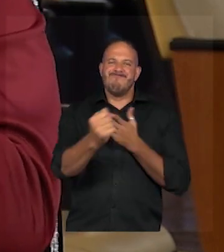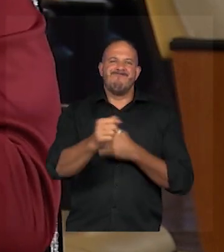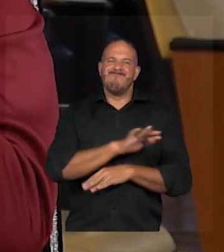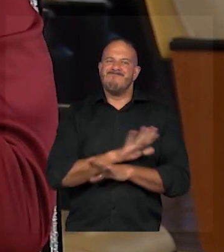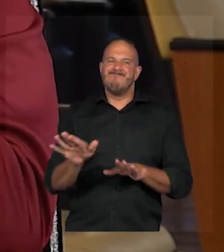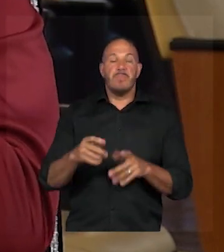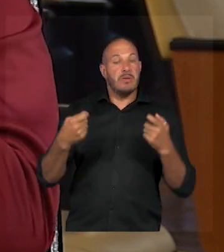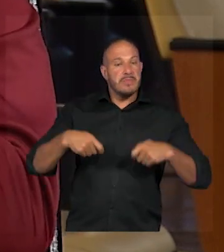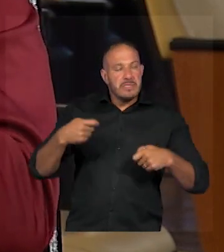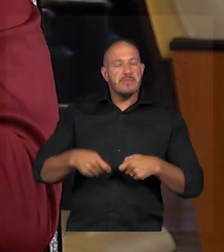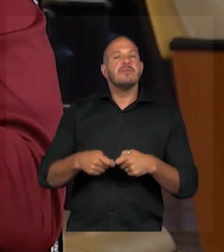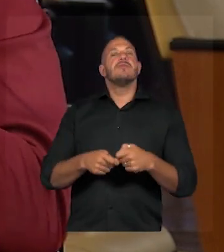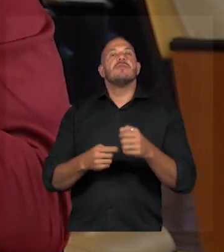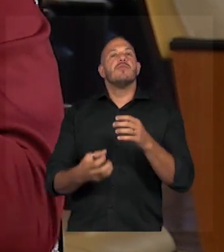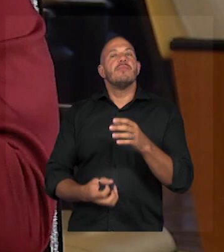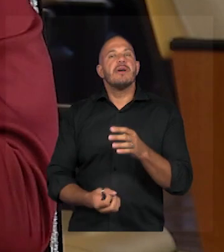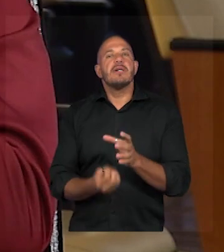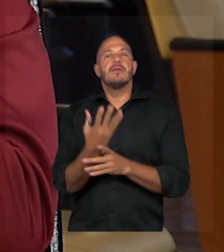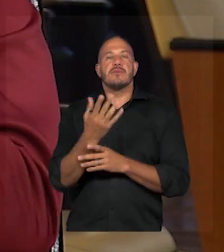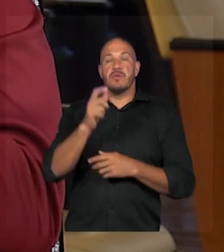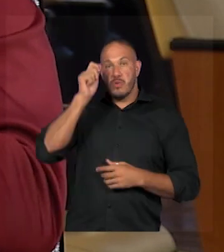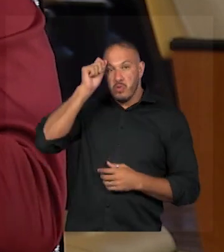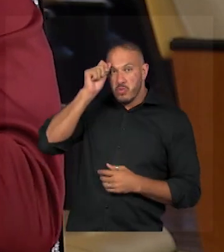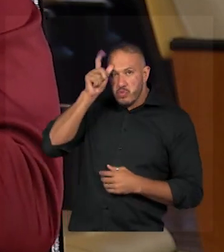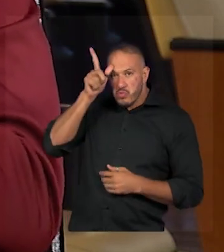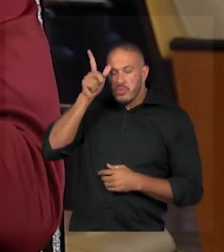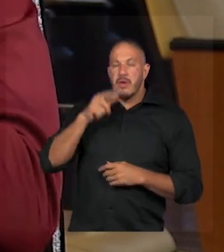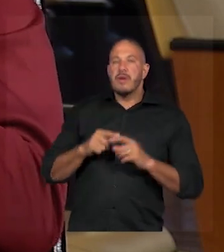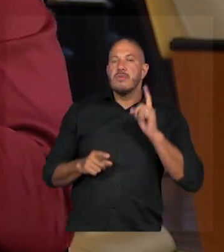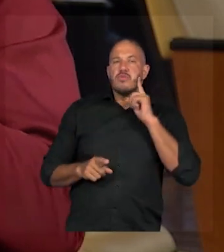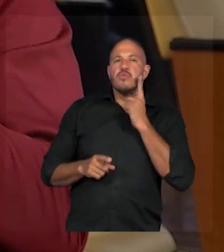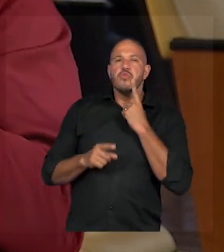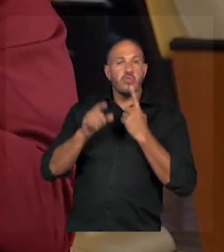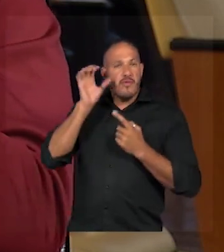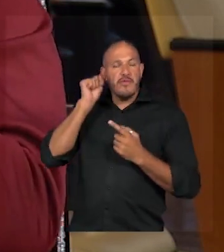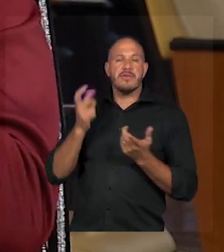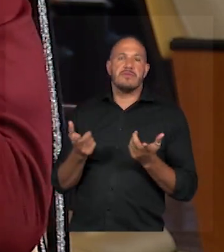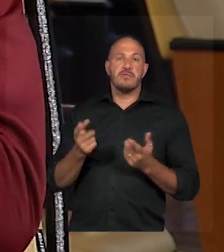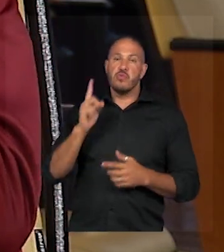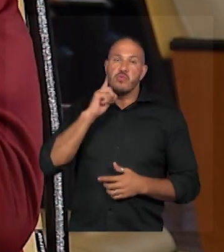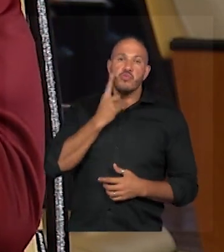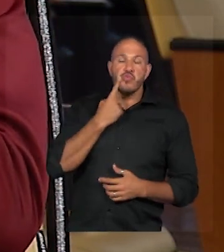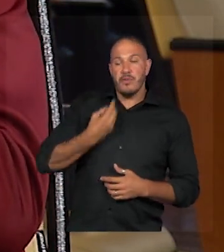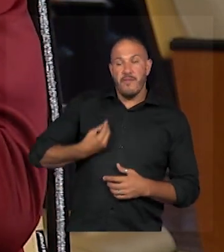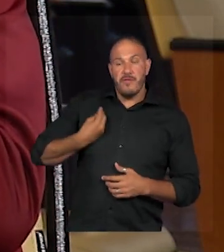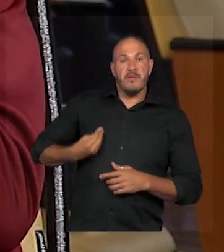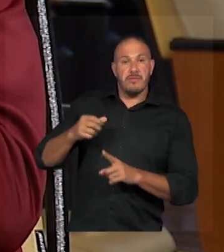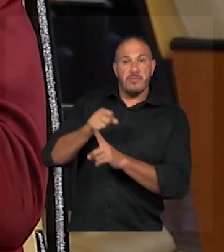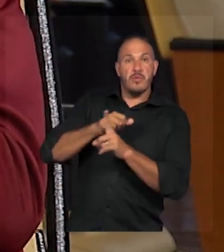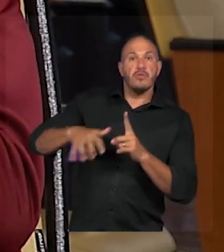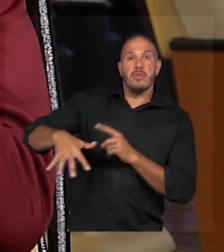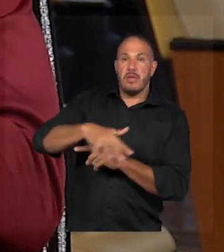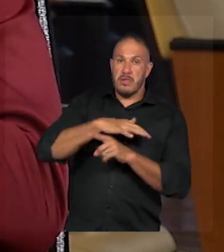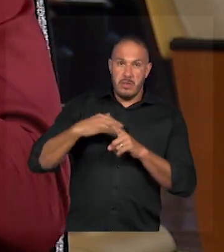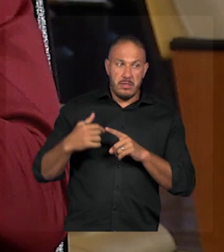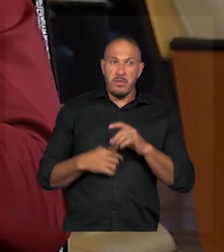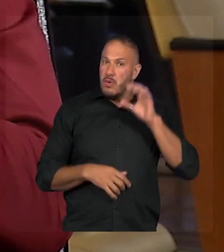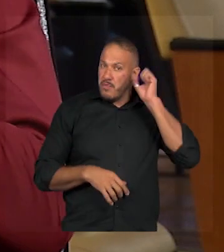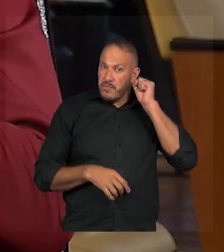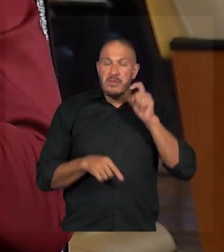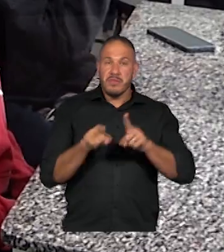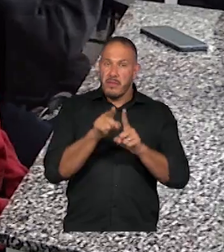uma construção de cultura surdo-ouvinte. Os surdos vivem na sociedade e os ouvintes vivem na